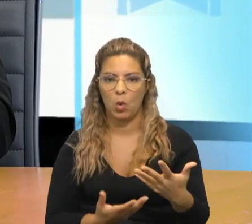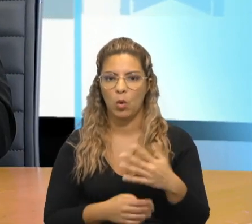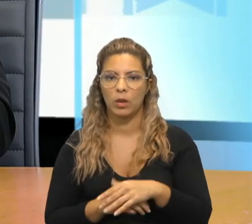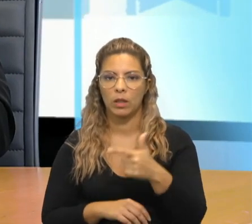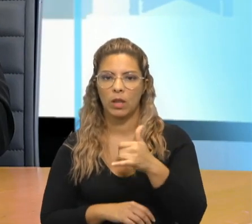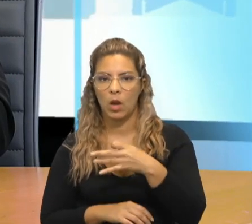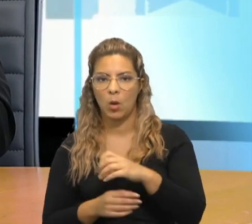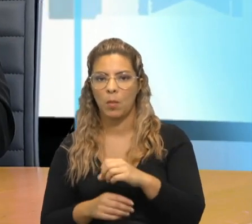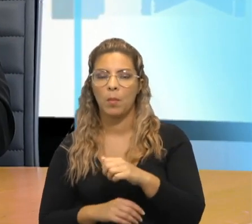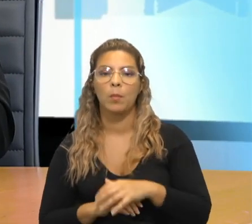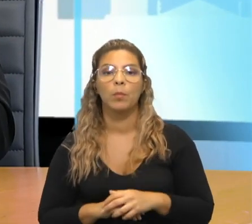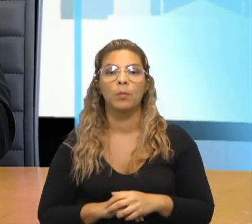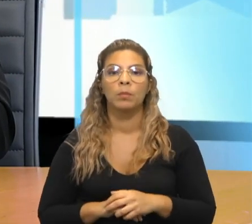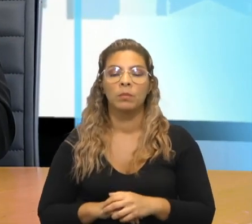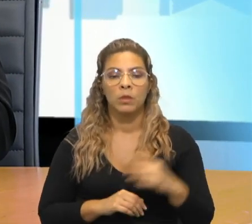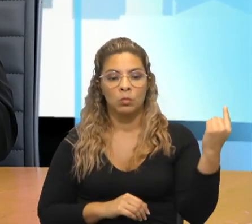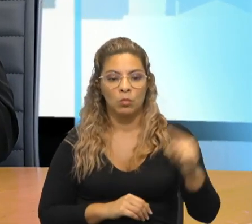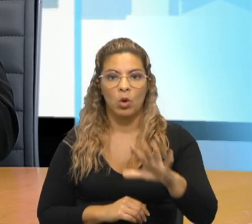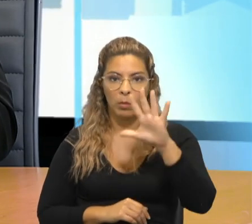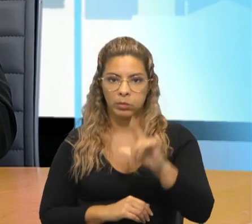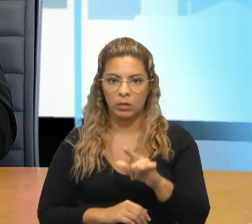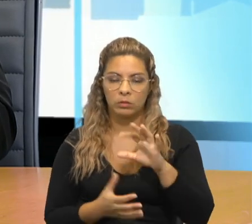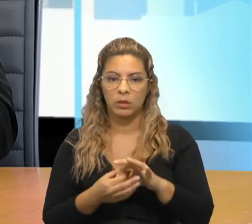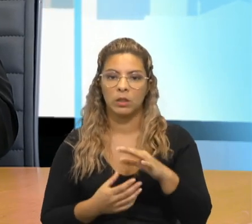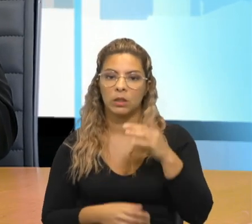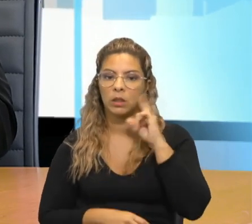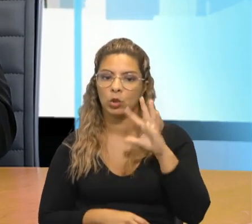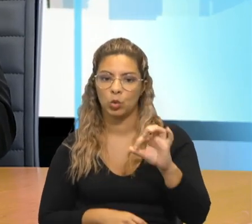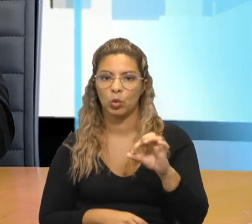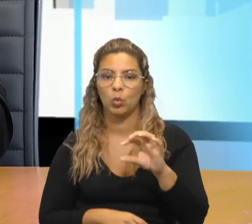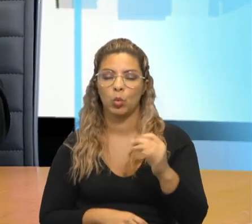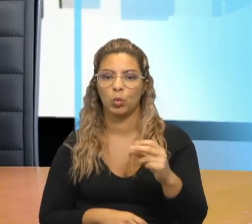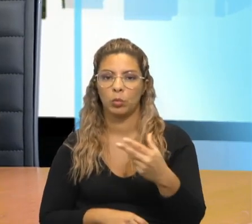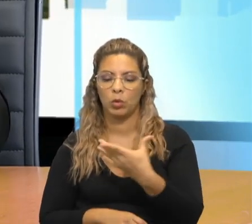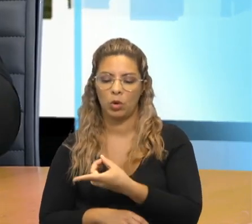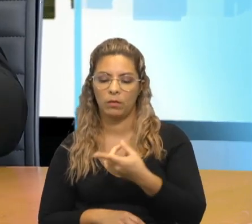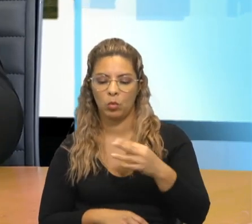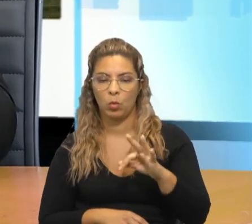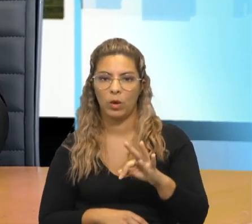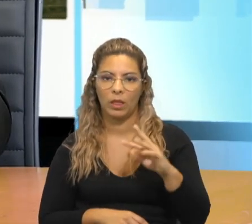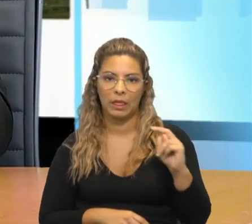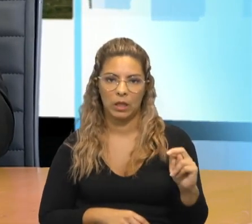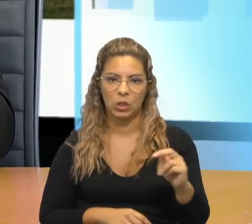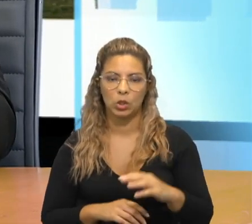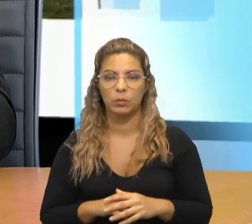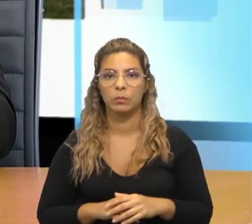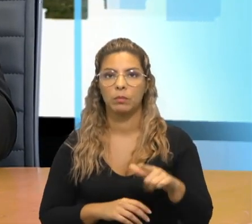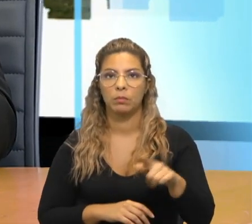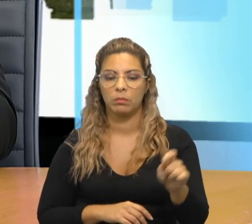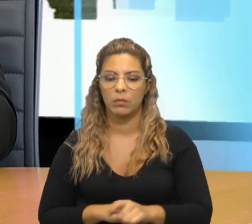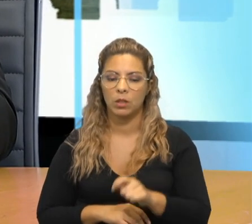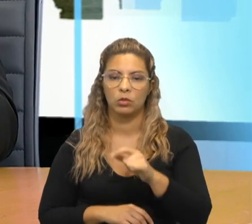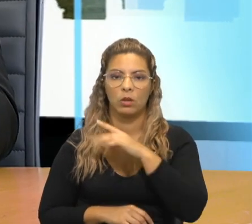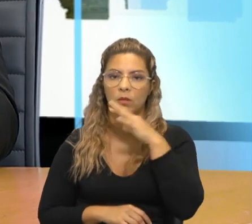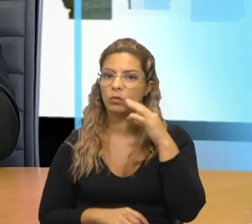Portugal. Ele chegou exatamente em Lisboa no dia 18 de outubro de 1943, não é? Portanto, neste mês, o mês que completamos